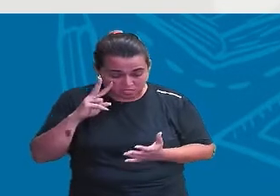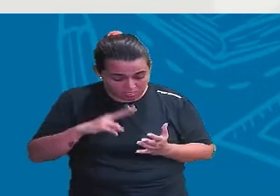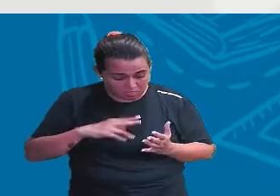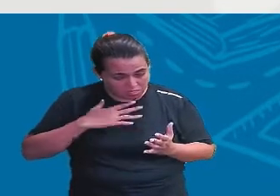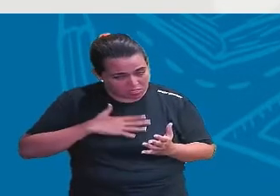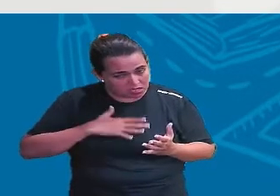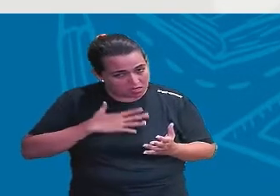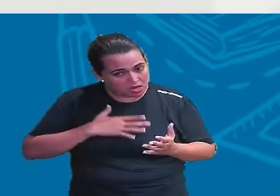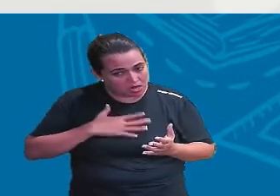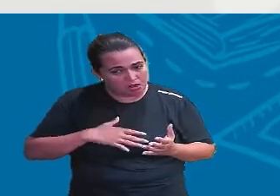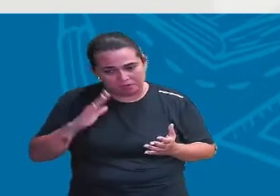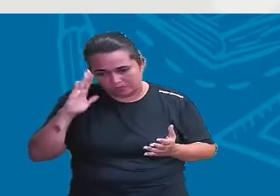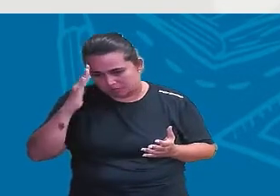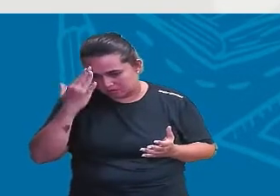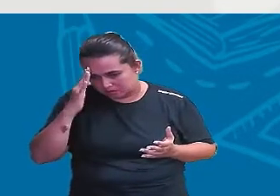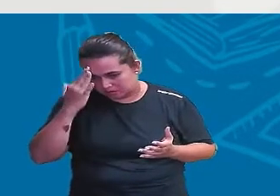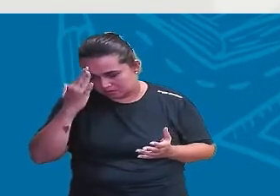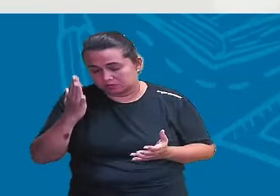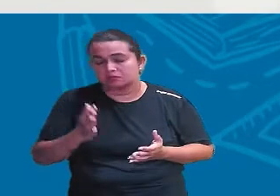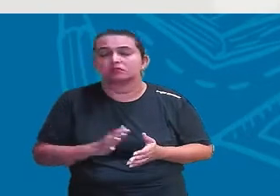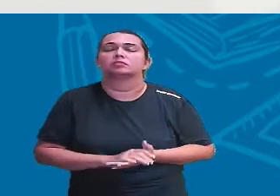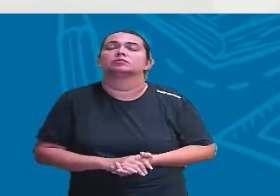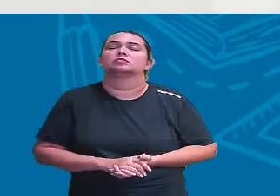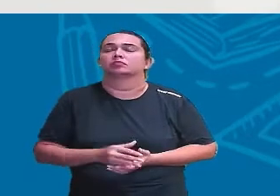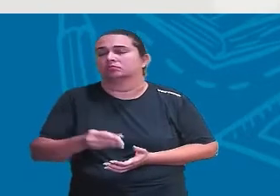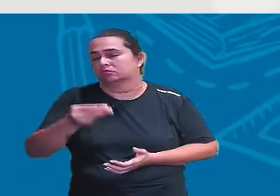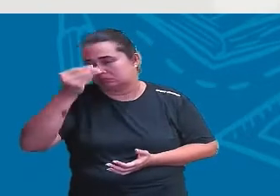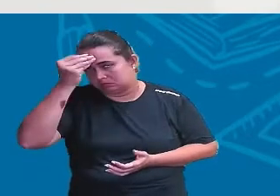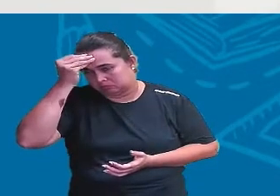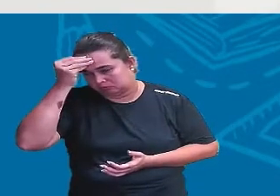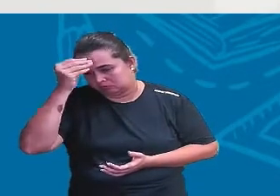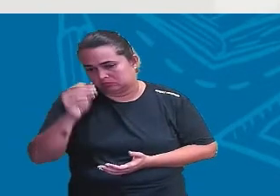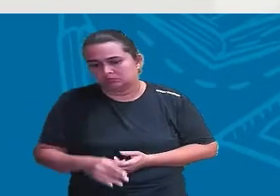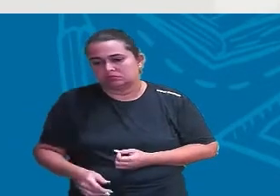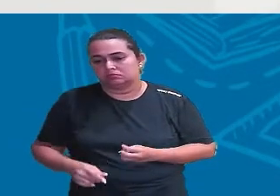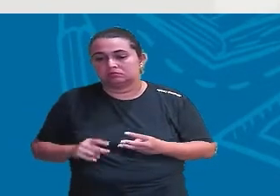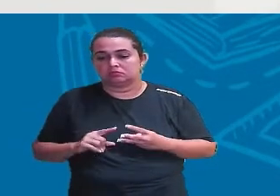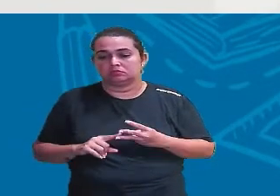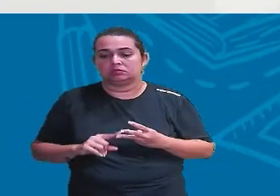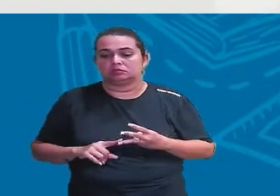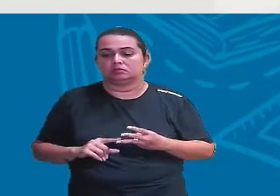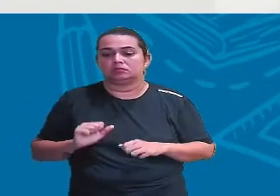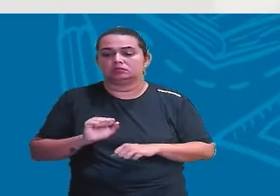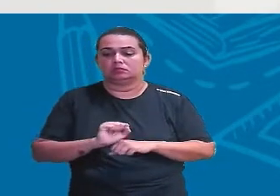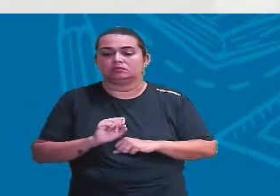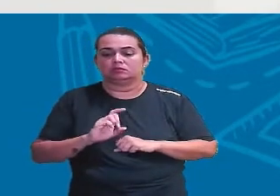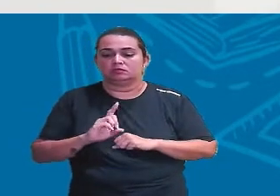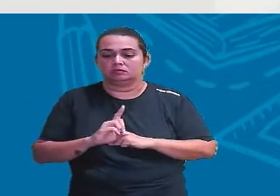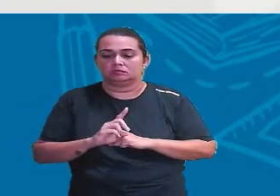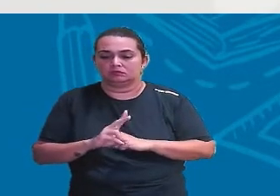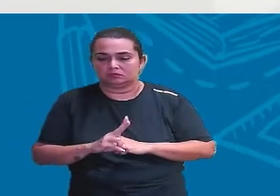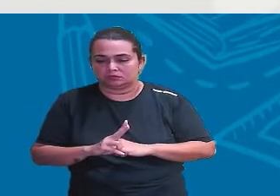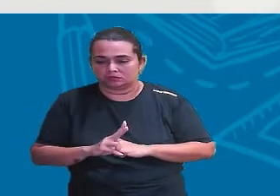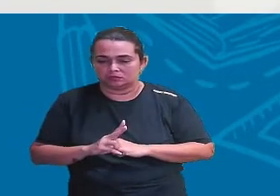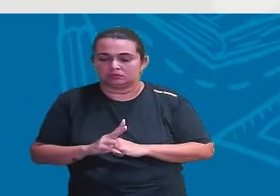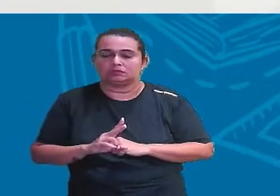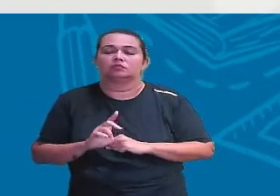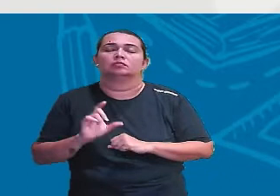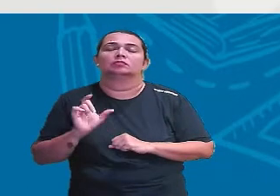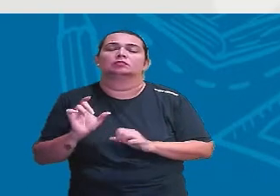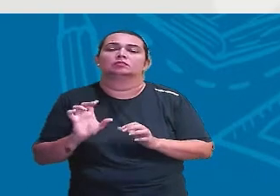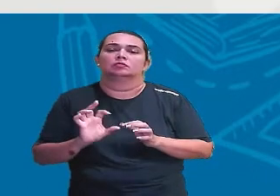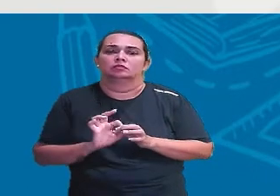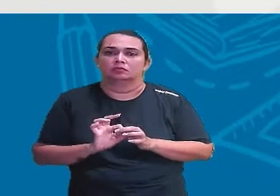importante a gente ter isso aí em mente. E a terceira regra é: se um advérbio conjuntivo aparece no meio de